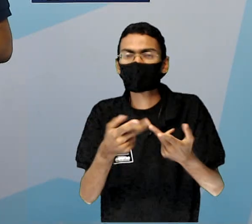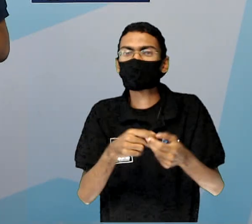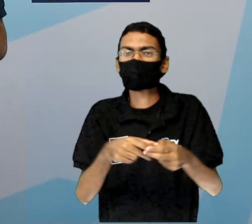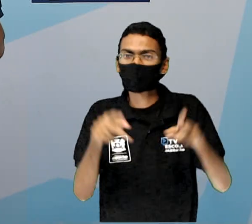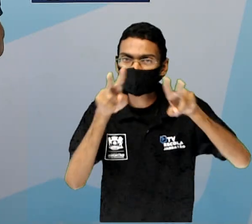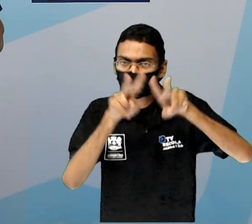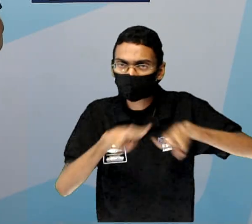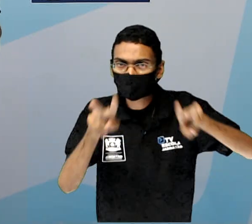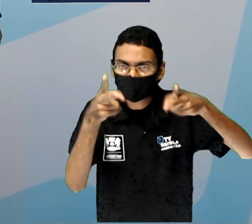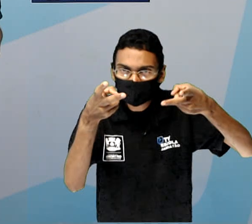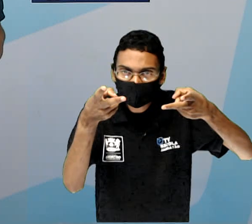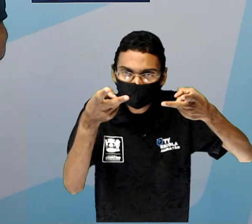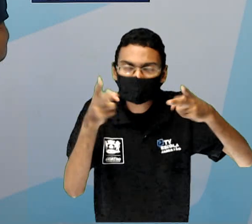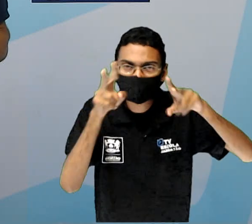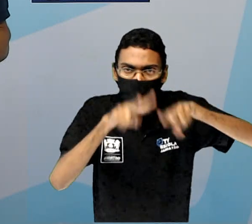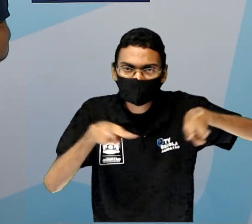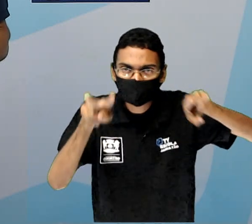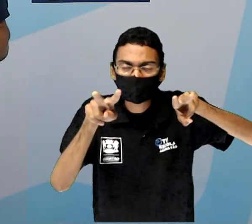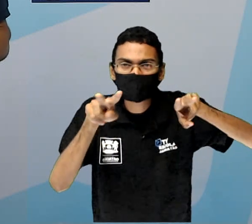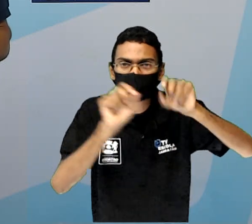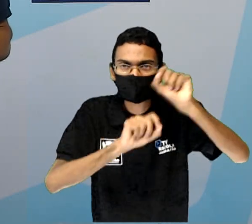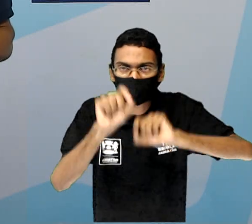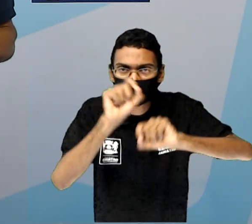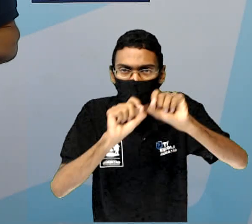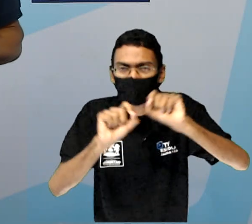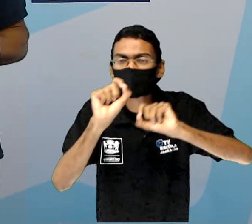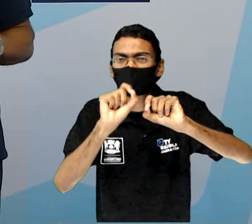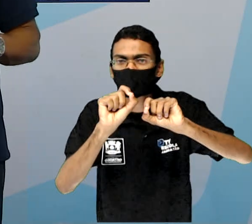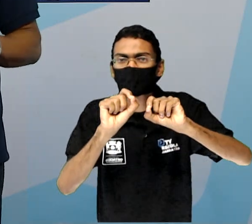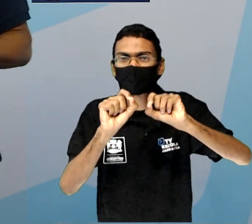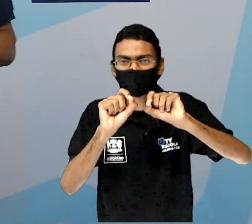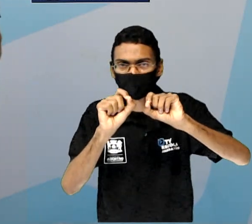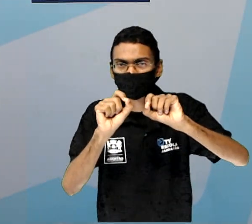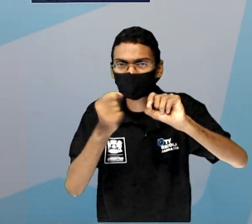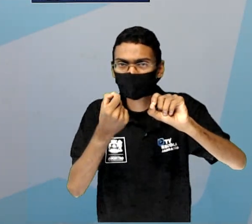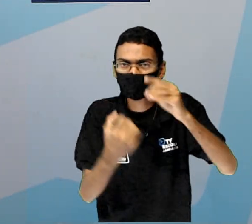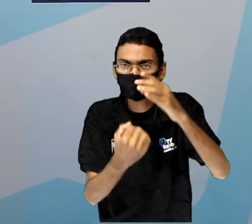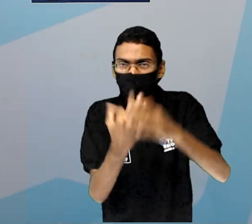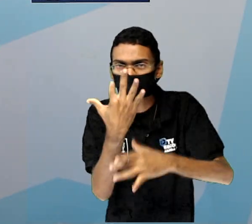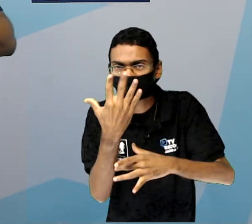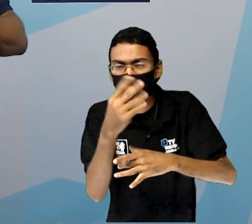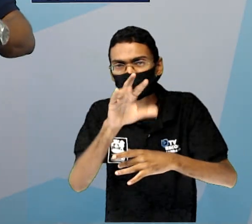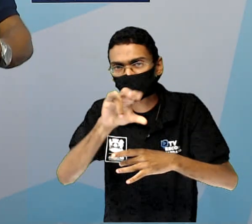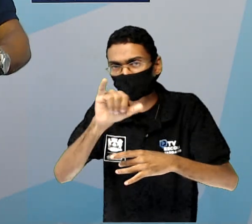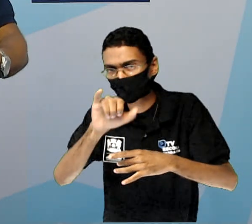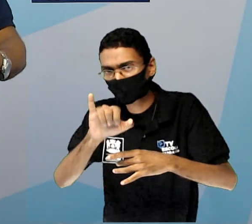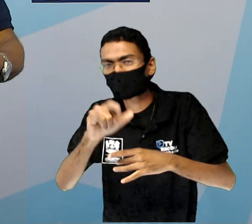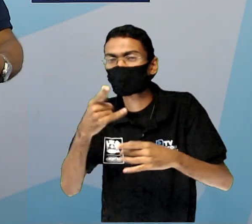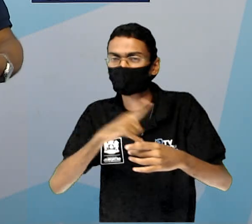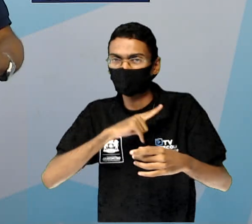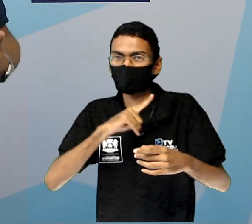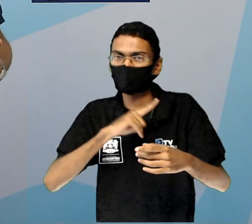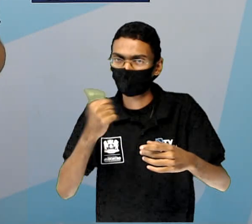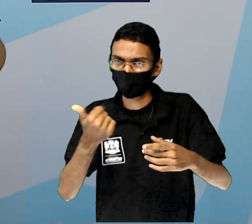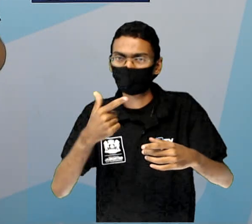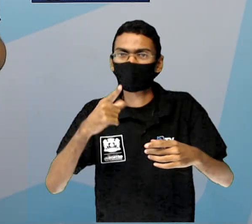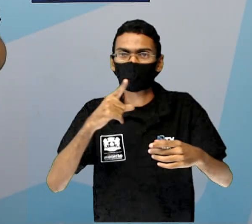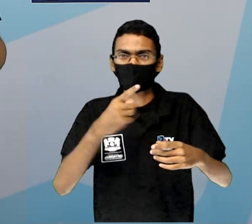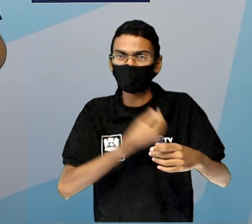é: pesquise e escreva em seu caderno o nome do protocolo ou acordo que deu origem à formação da